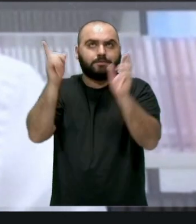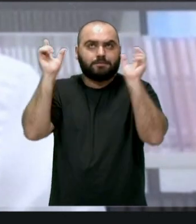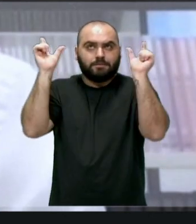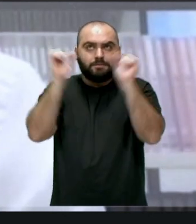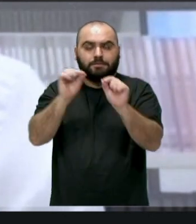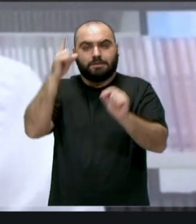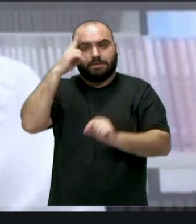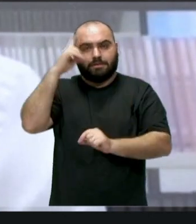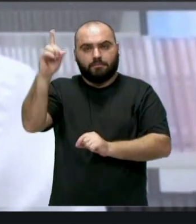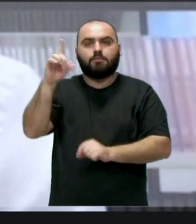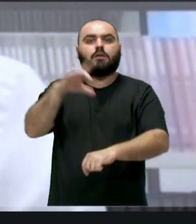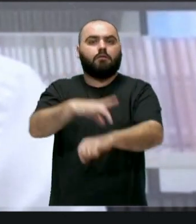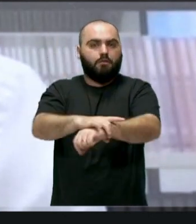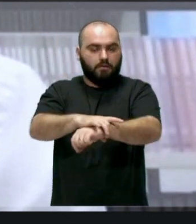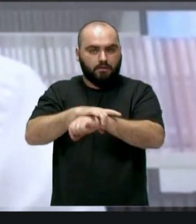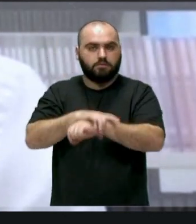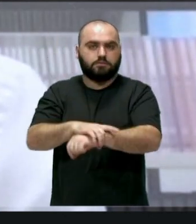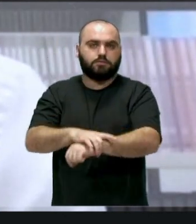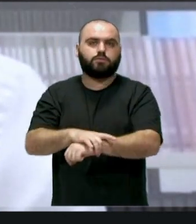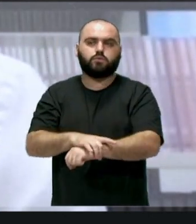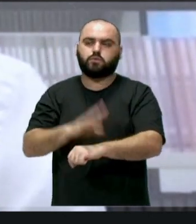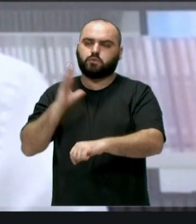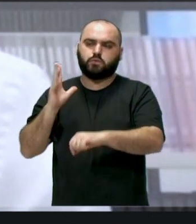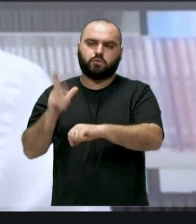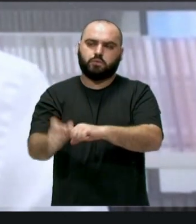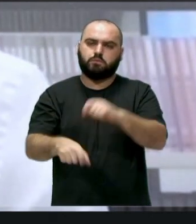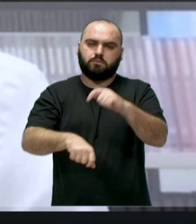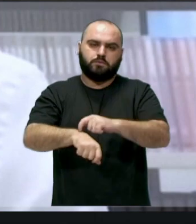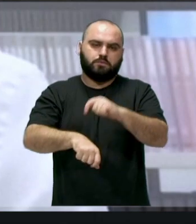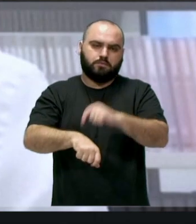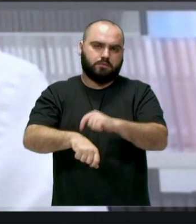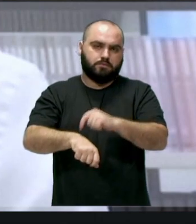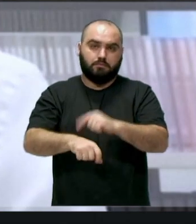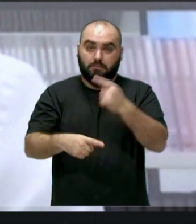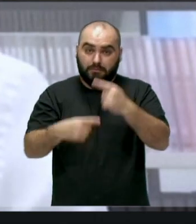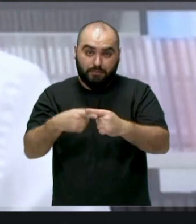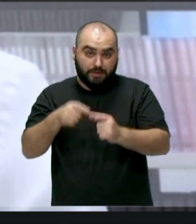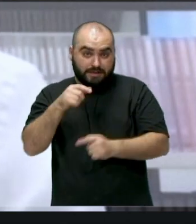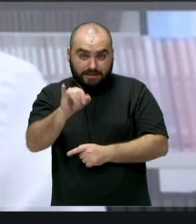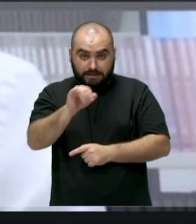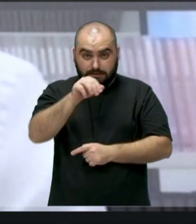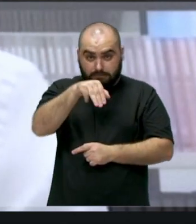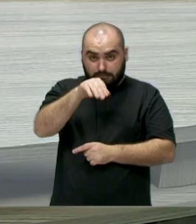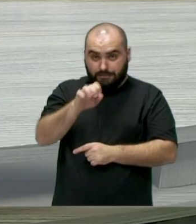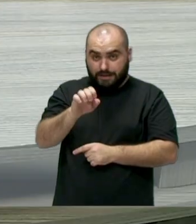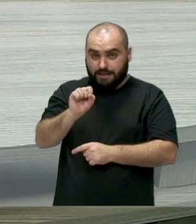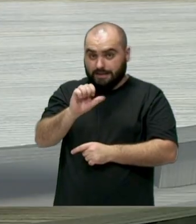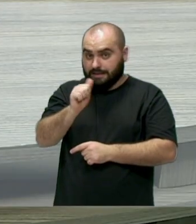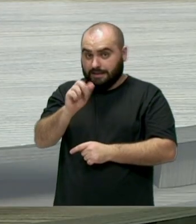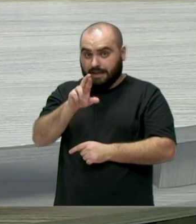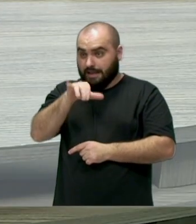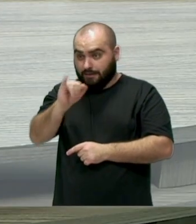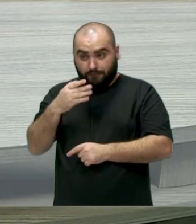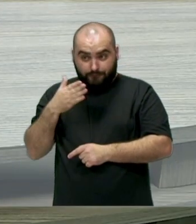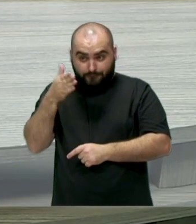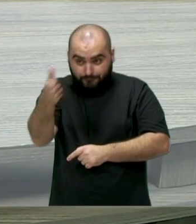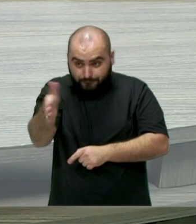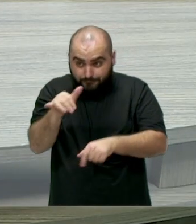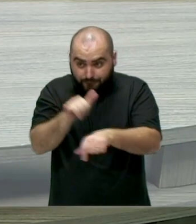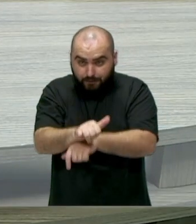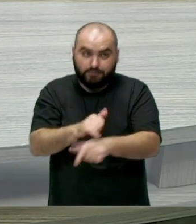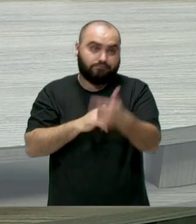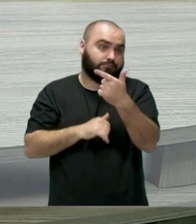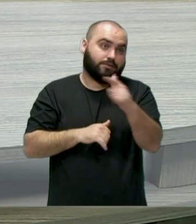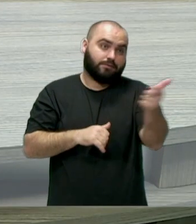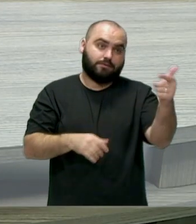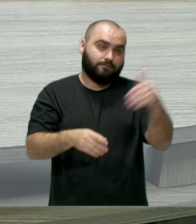eles garantiram todo o processo eleitoral, porque se os mesários não forem, não ocorre eleição. Então, eles garantiram o processo eleitoral